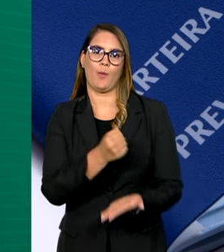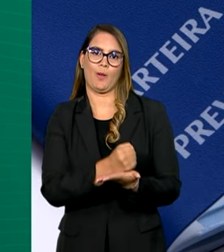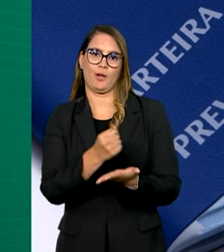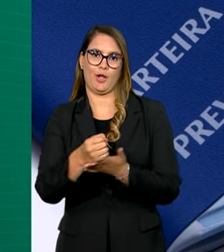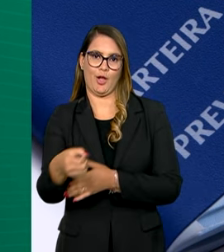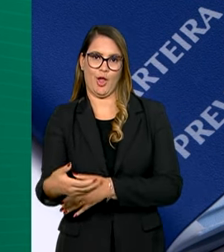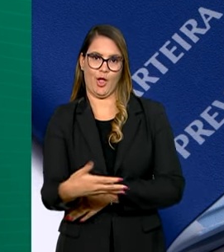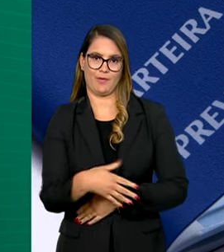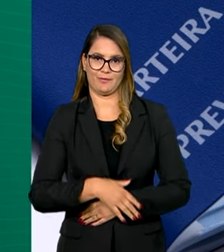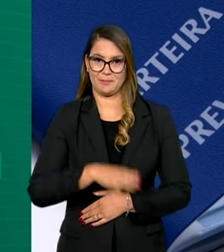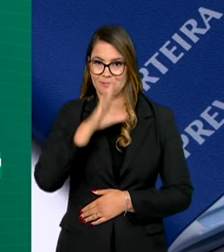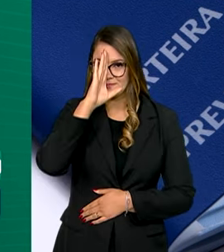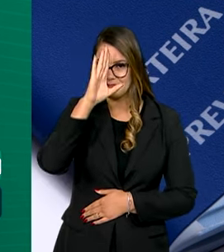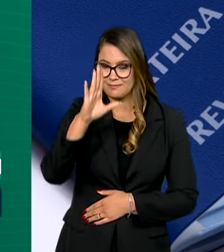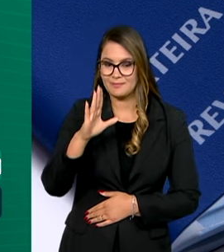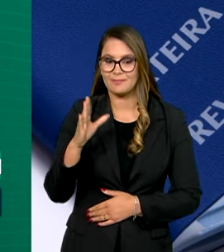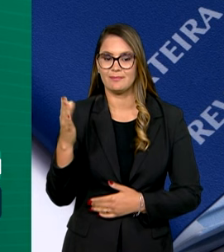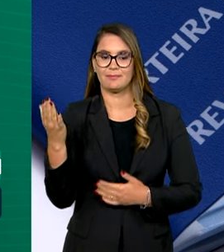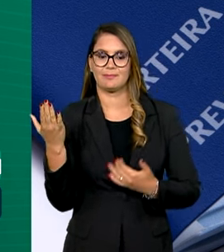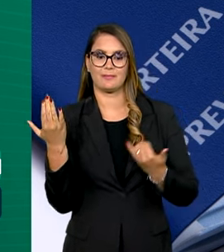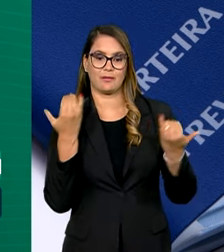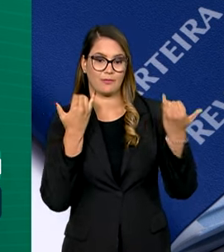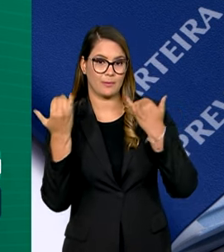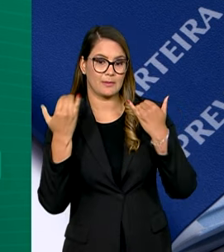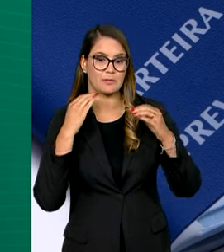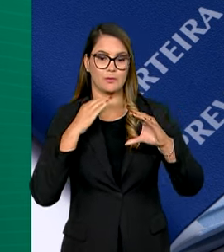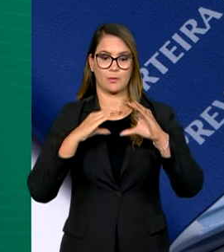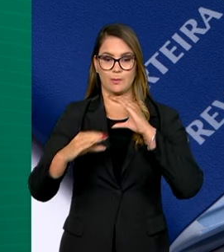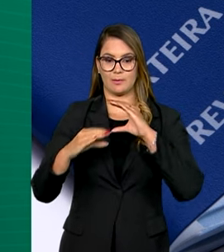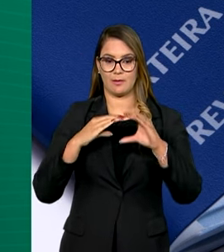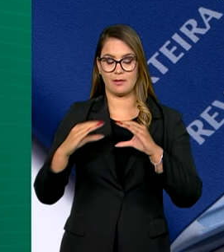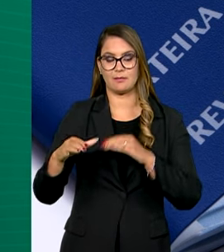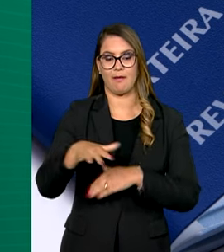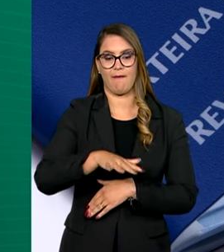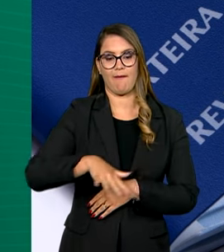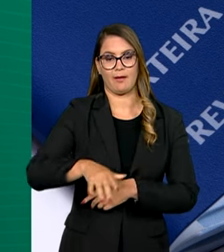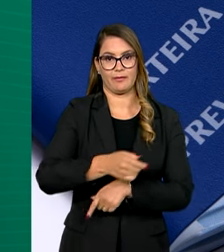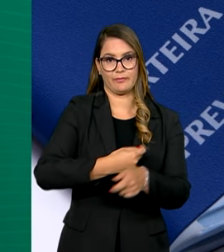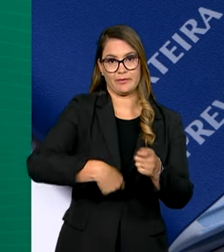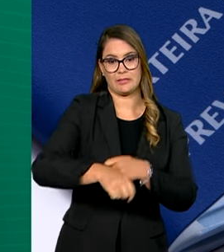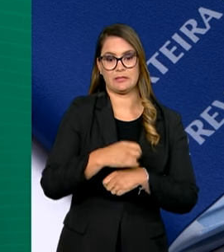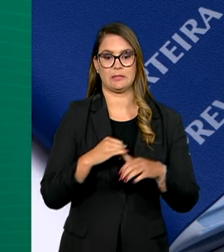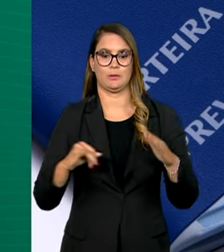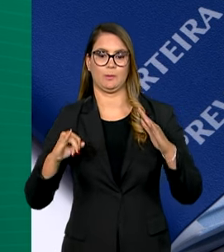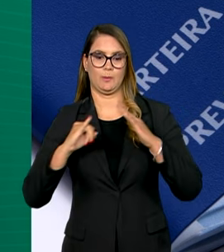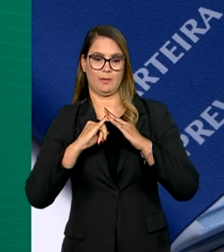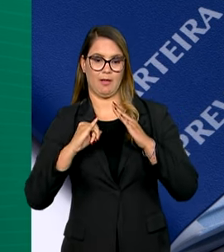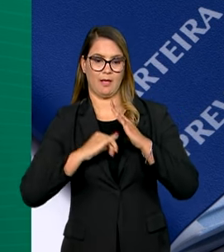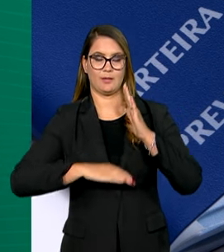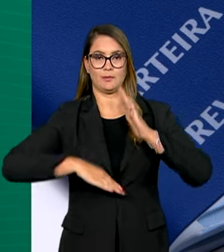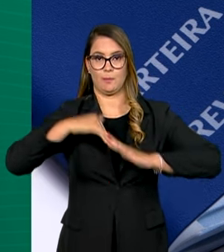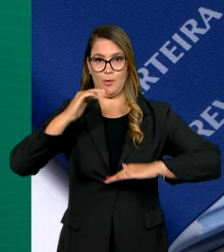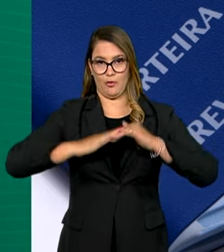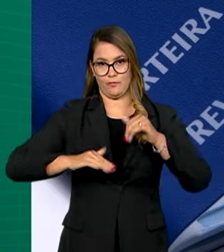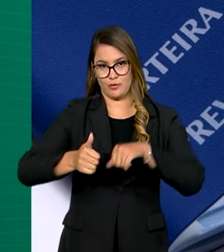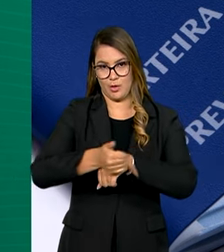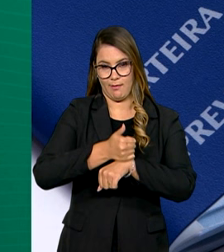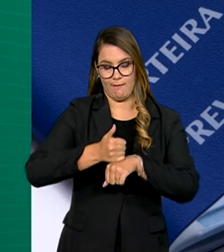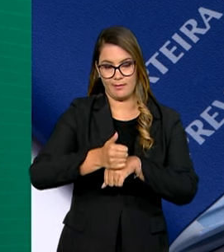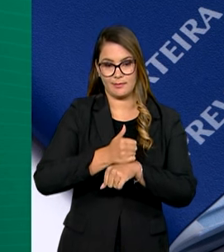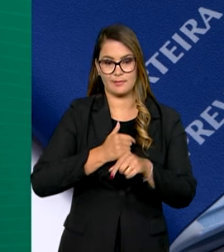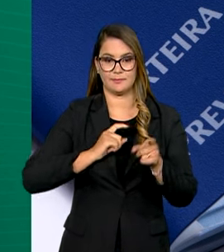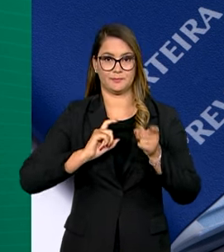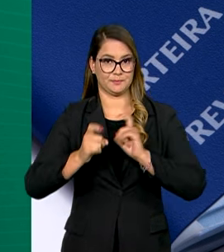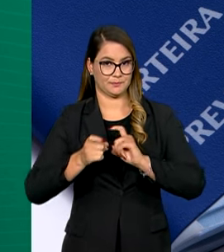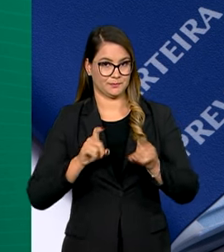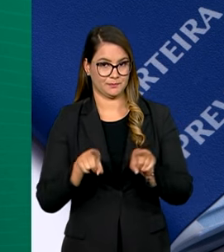o destaque para informação, comunicação e atividades financeiras, imobiliárias, profissionais